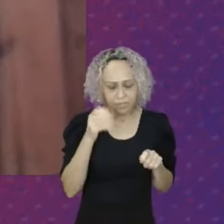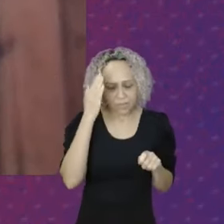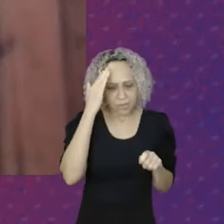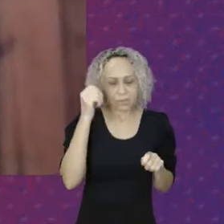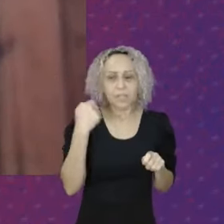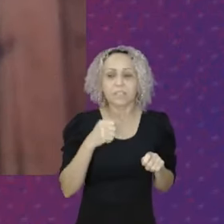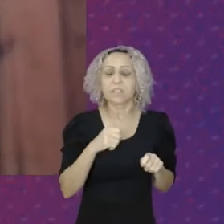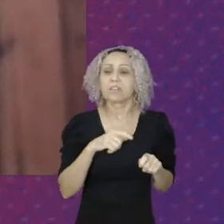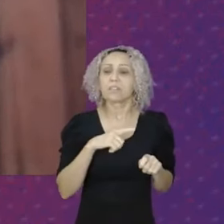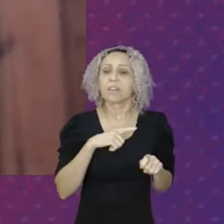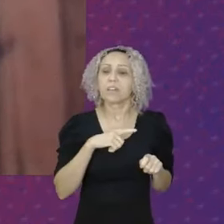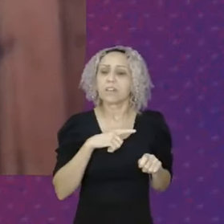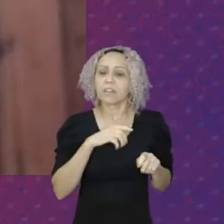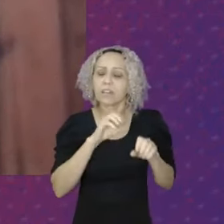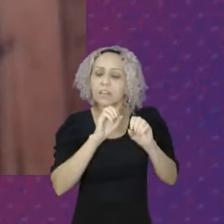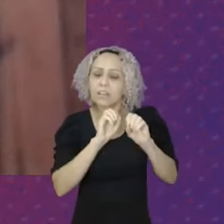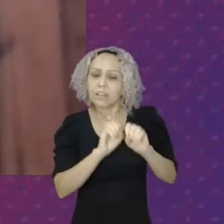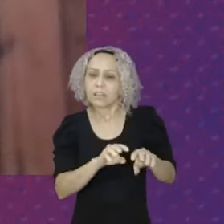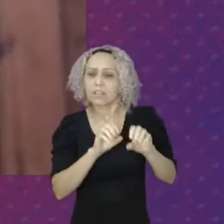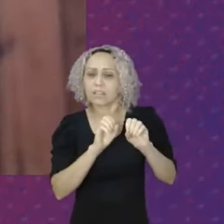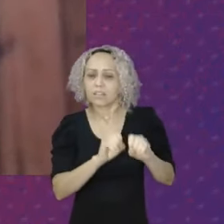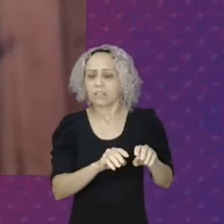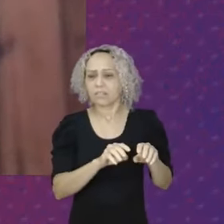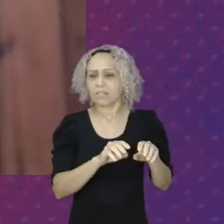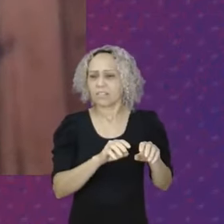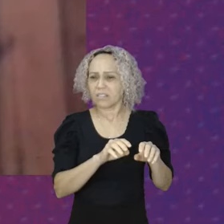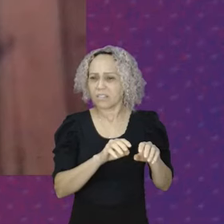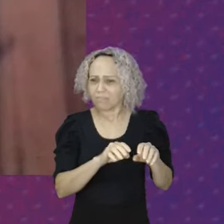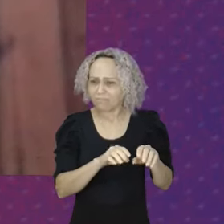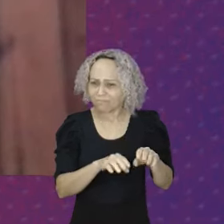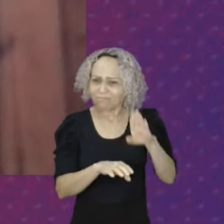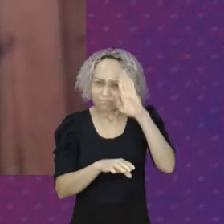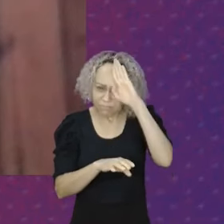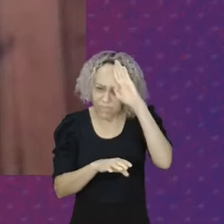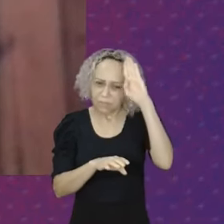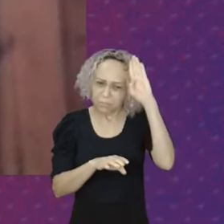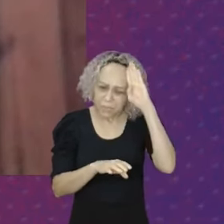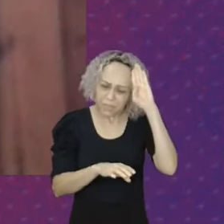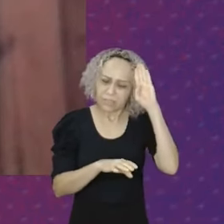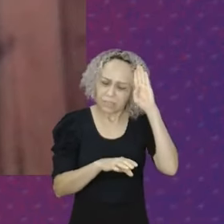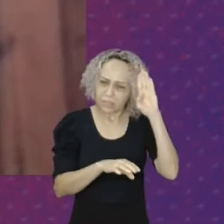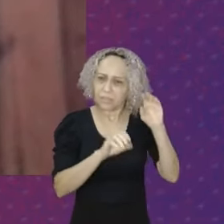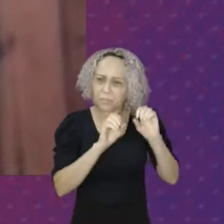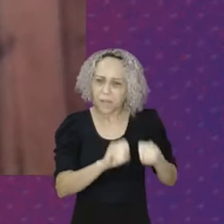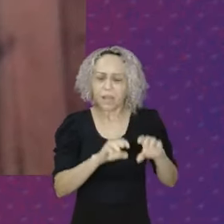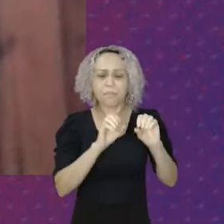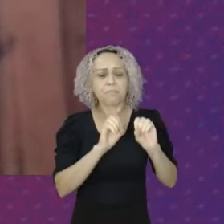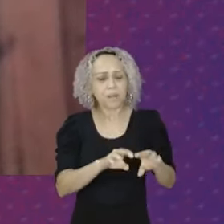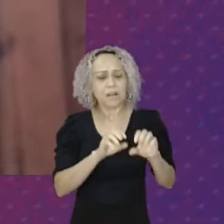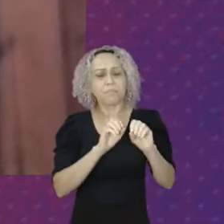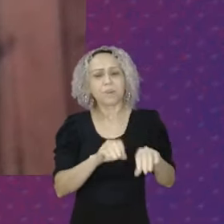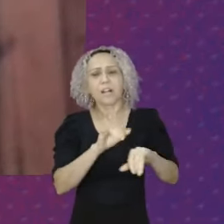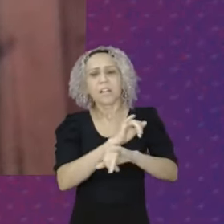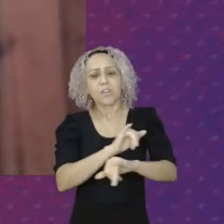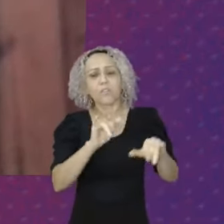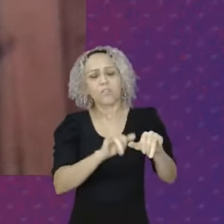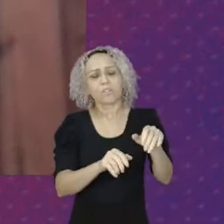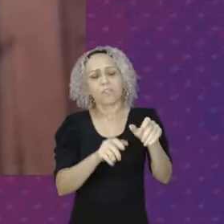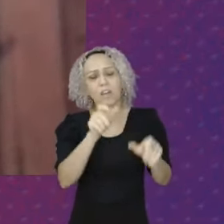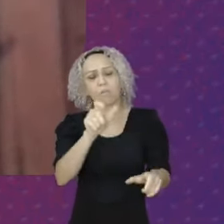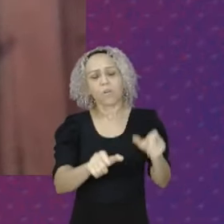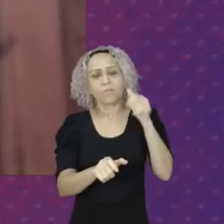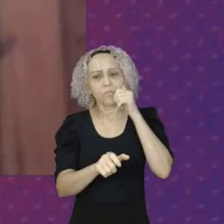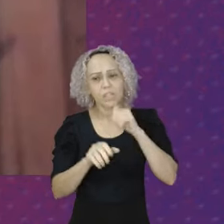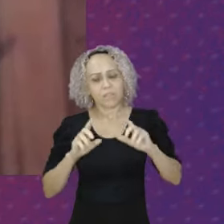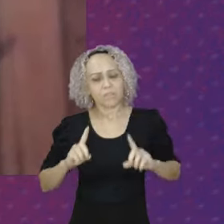sobre feminismo para mulheres com deficiência porque são pouquíssimas mulheres com deficiência que tem acesso a à informação do que é feminismo de quais